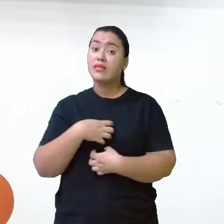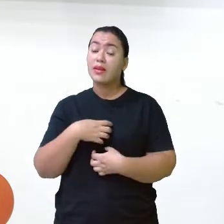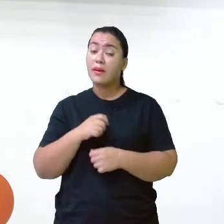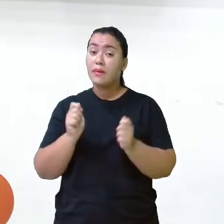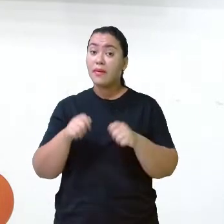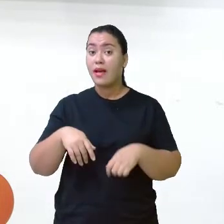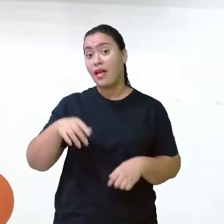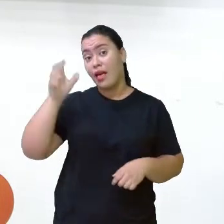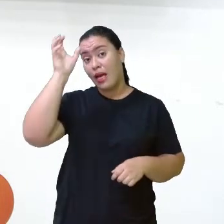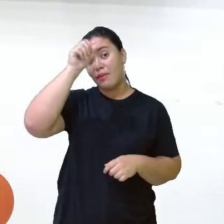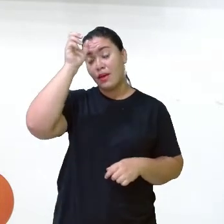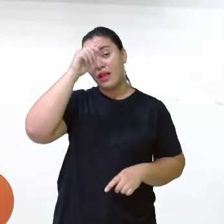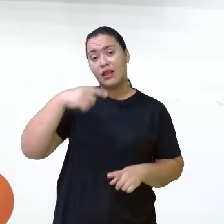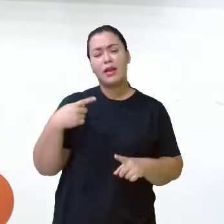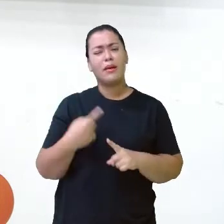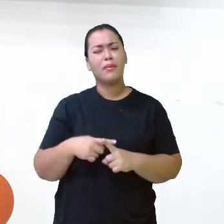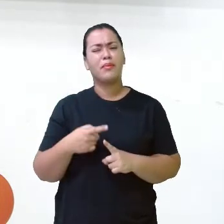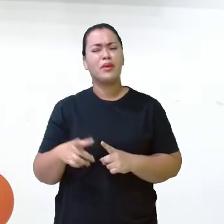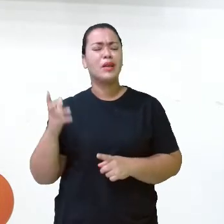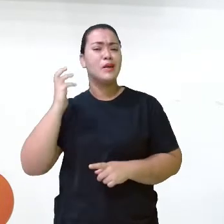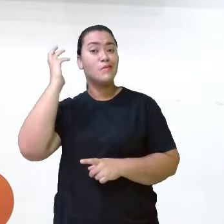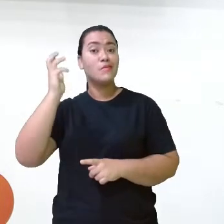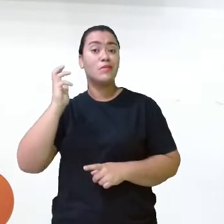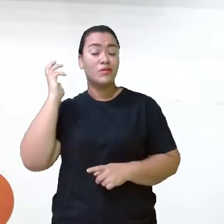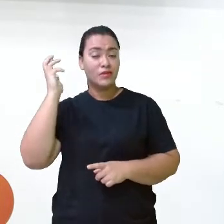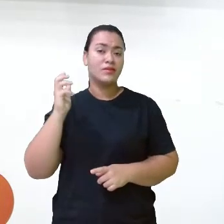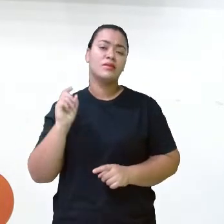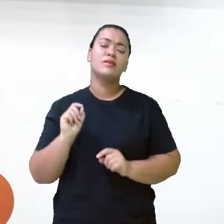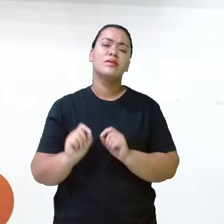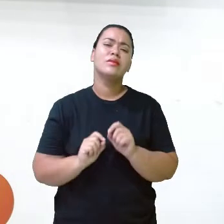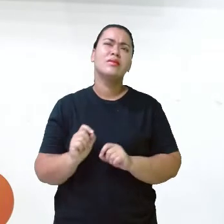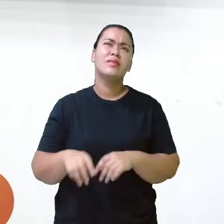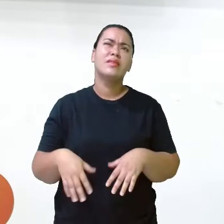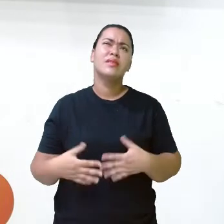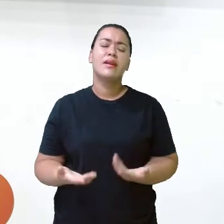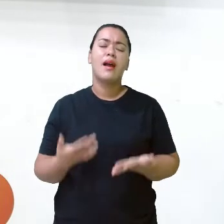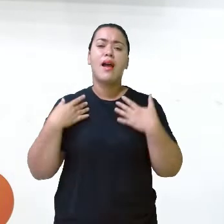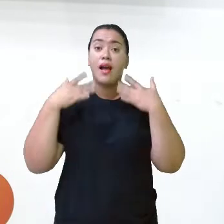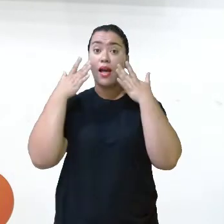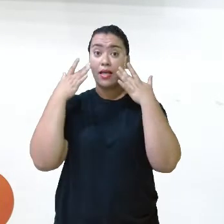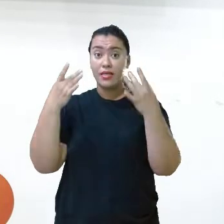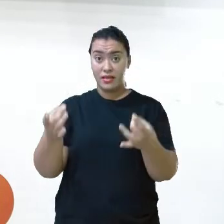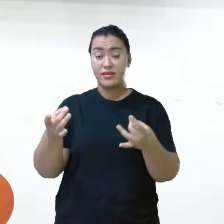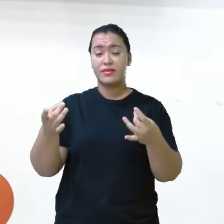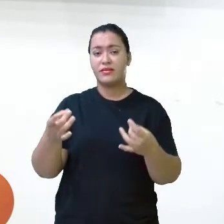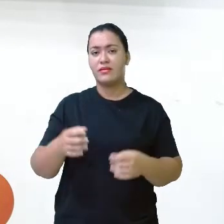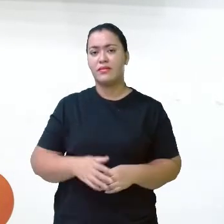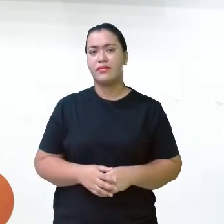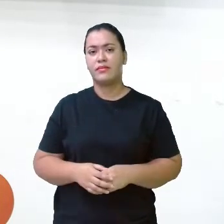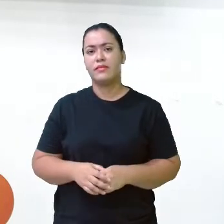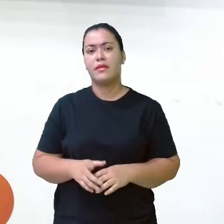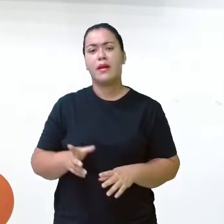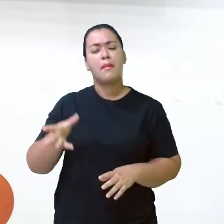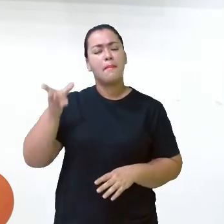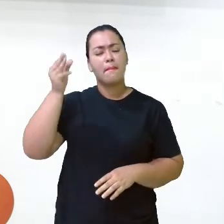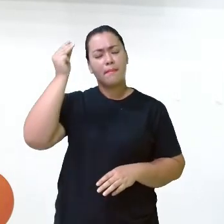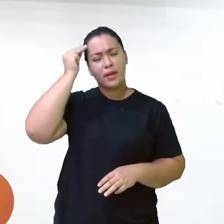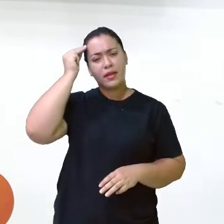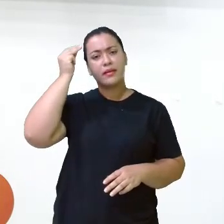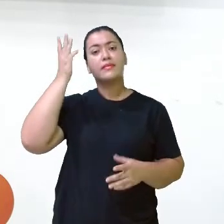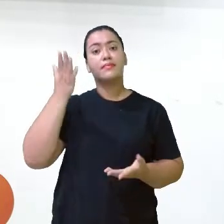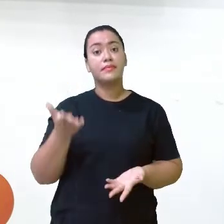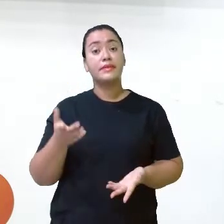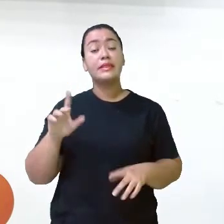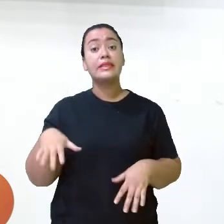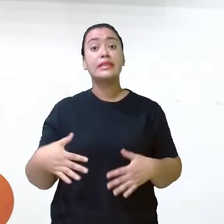aprender, porque a música faz com que a gente preste atenção, a gente fixe mais o conteúdo. Então,